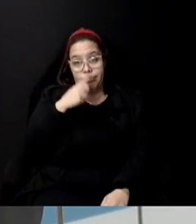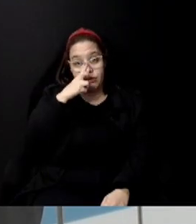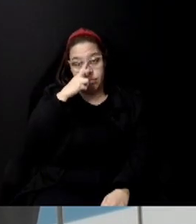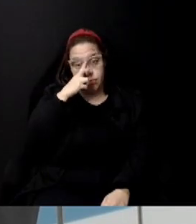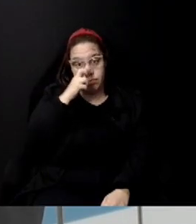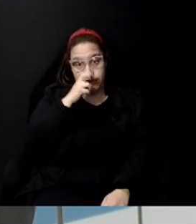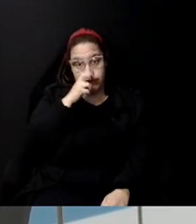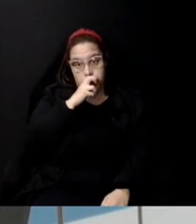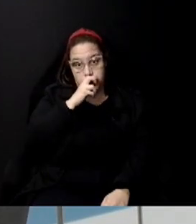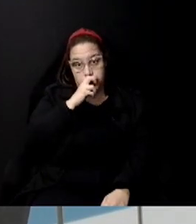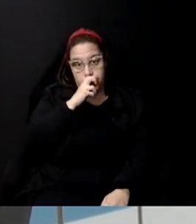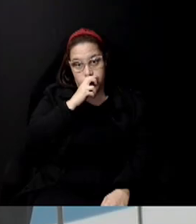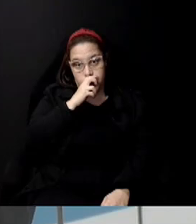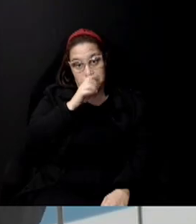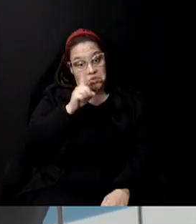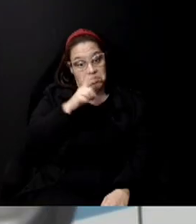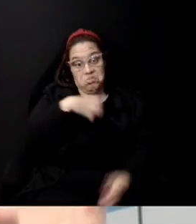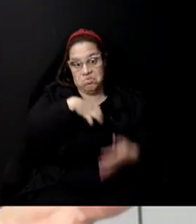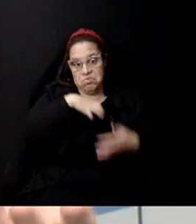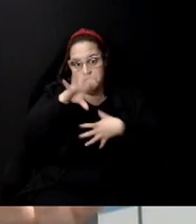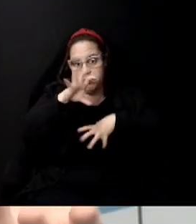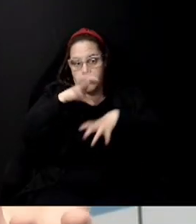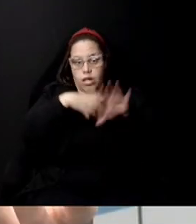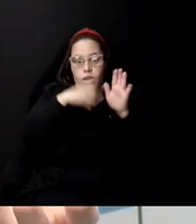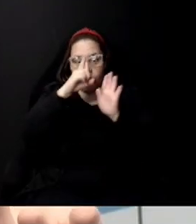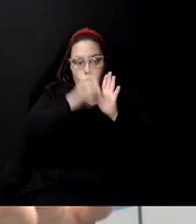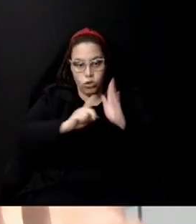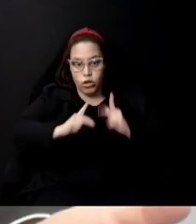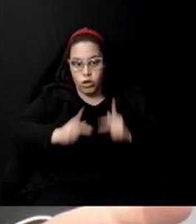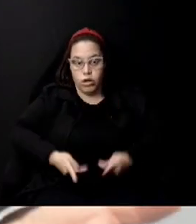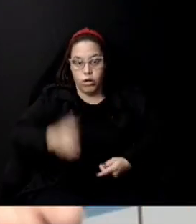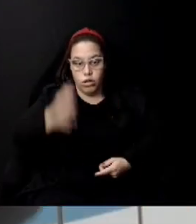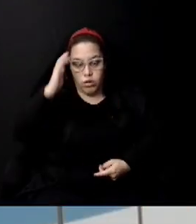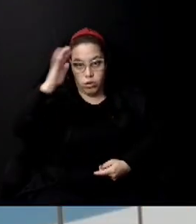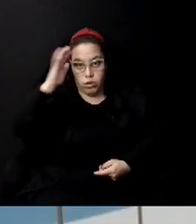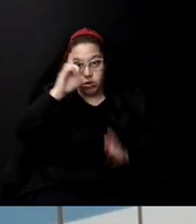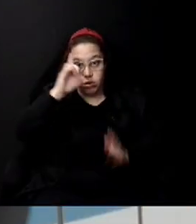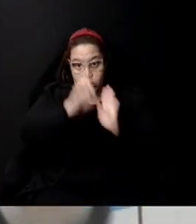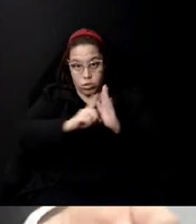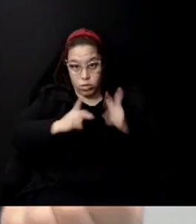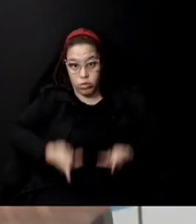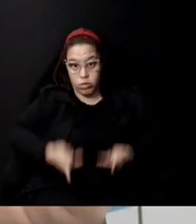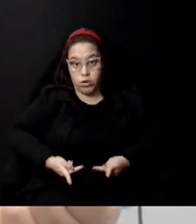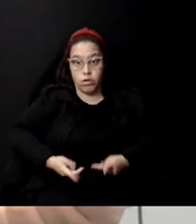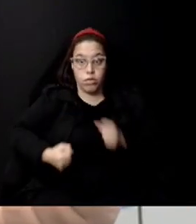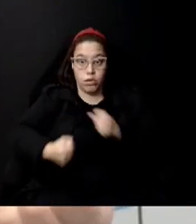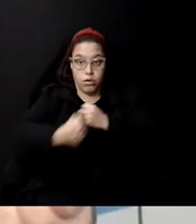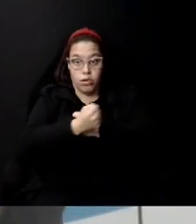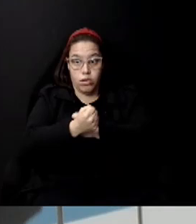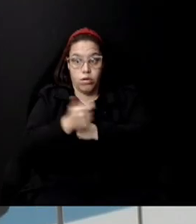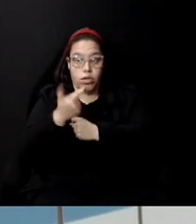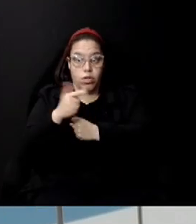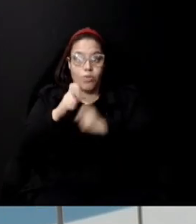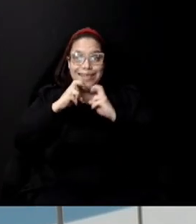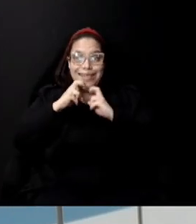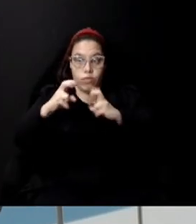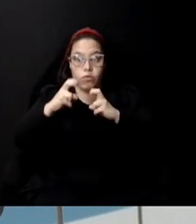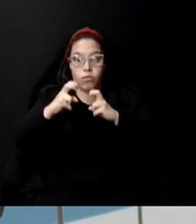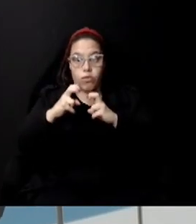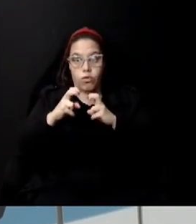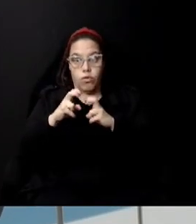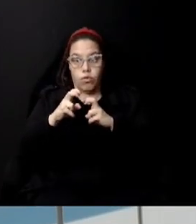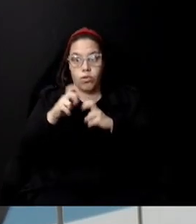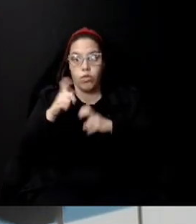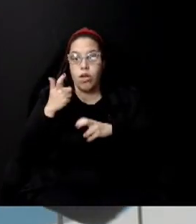não simpática aos direitos humanos. Mas a ideia dos direitos humanos é essencialmente proteger aquele que não tem voz. E quem não tem